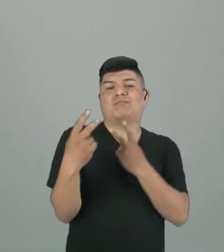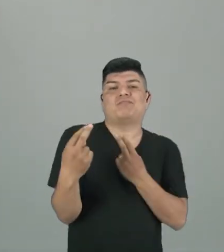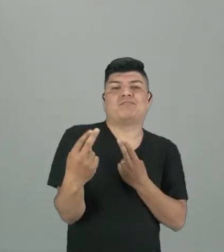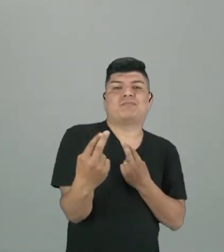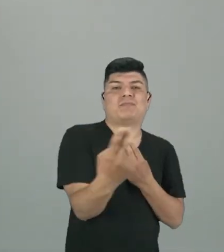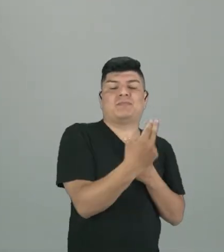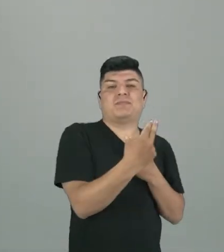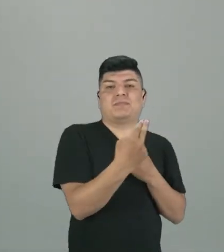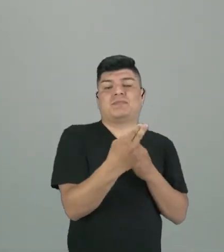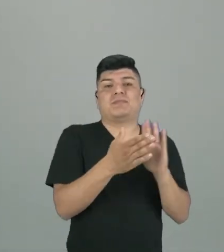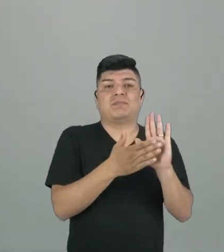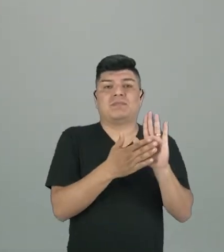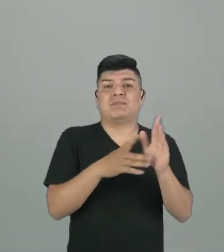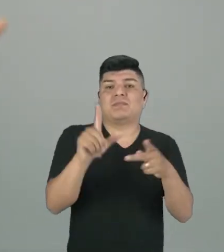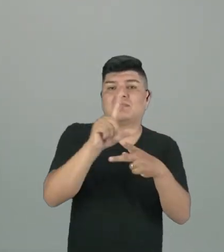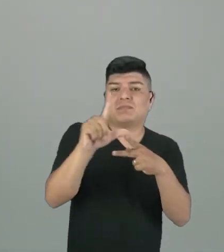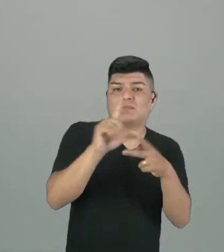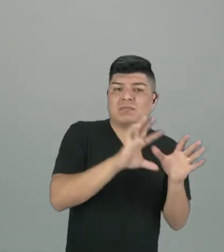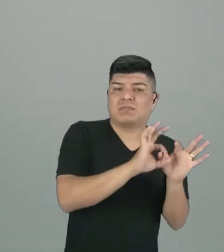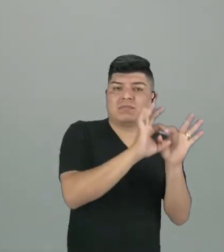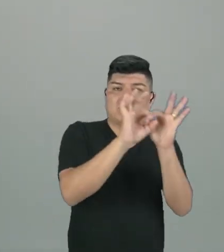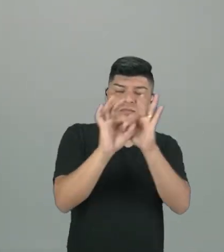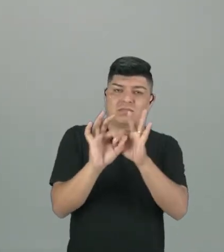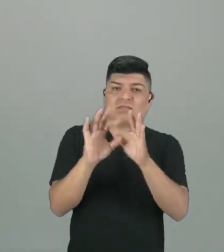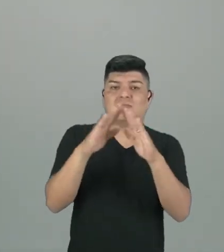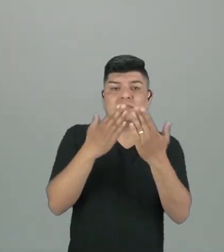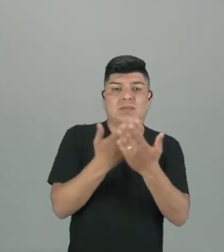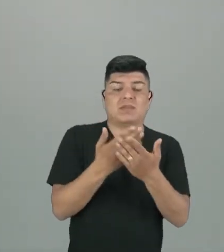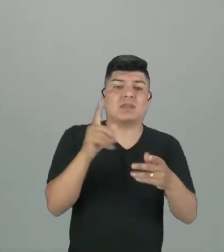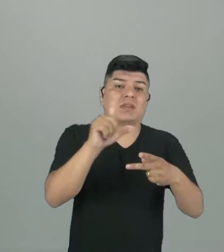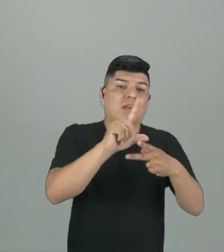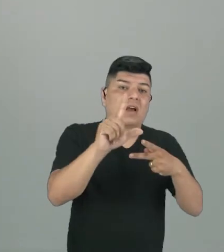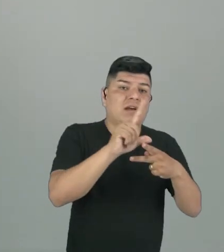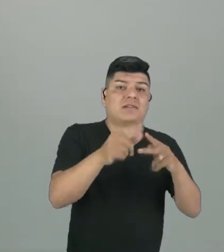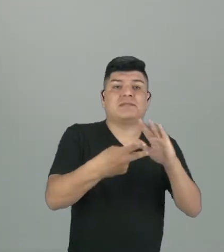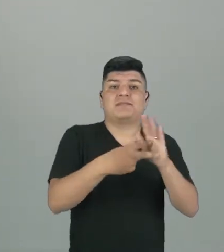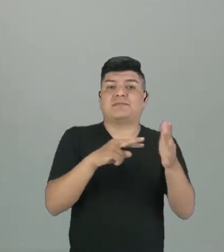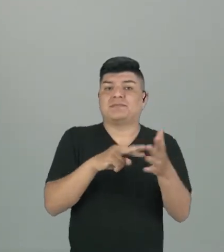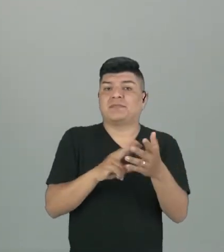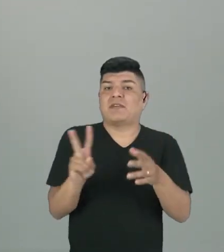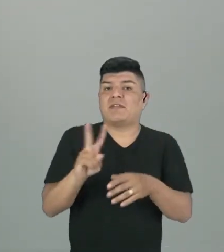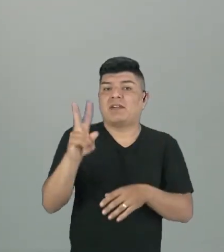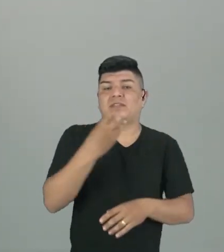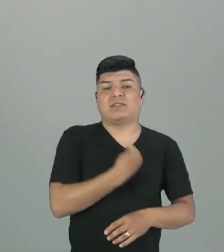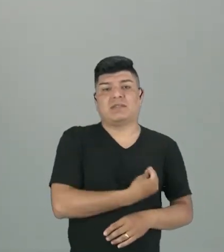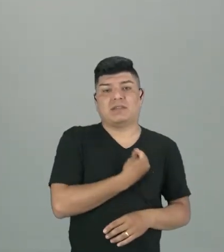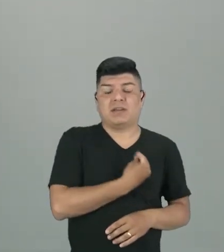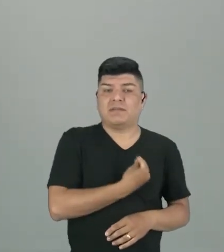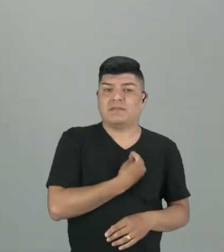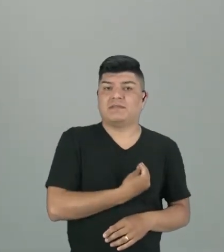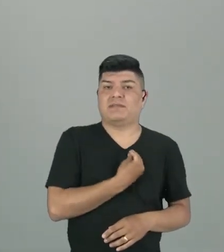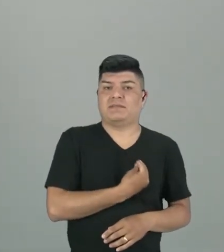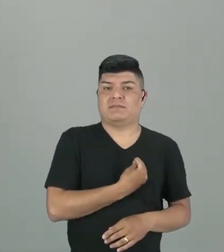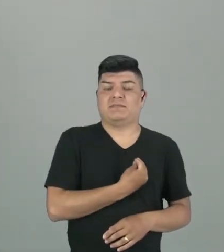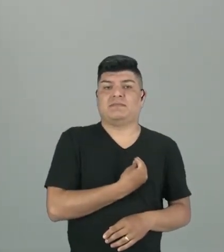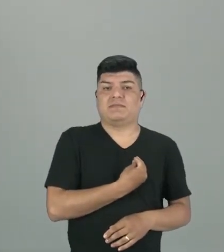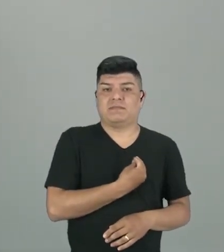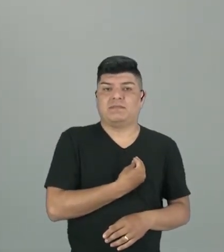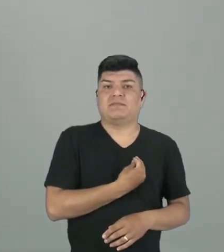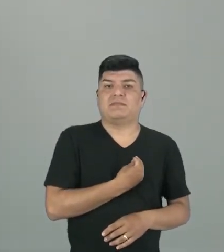proposta de pluralidade no contexto escolar, porque pluralidade é valorização da vida. Uma proposta